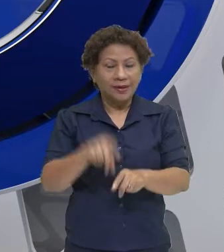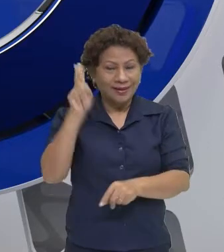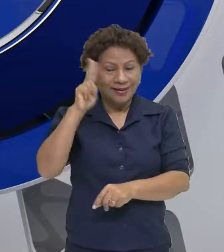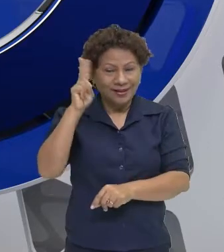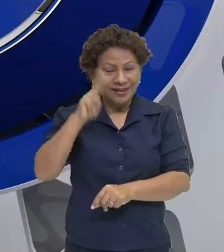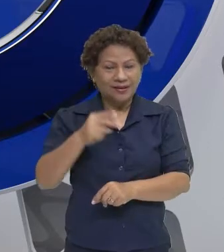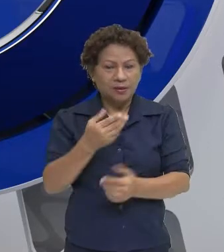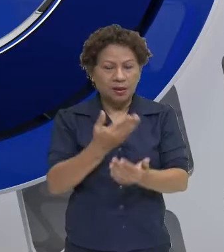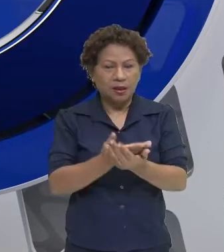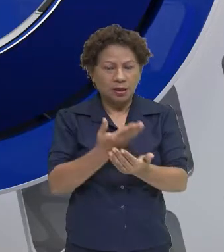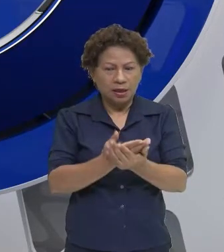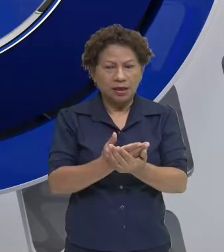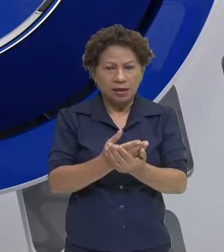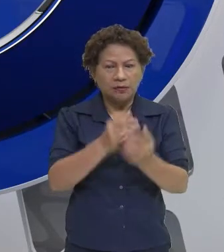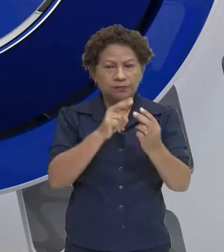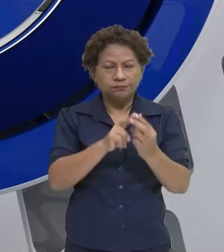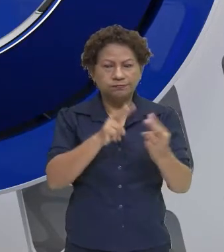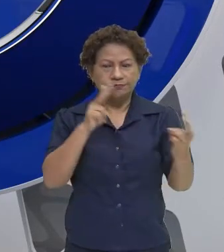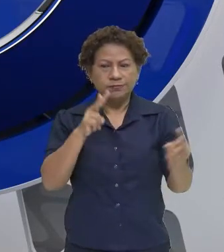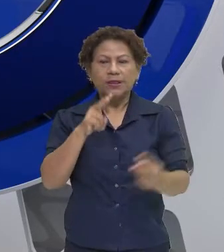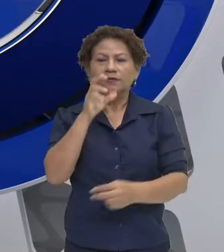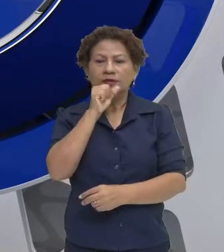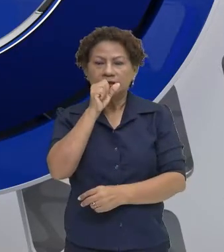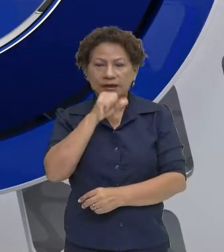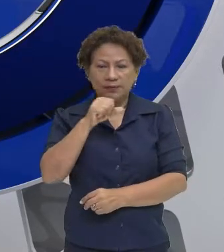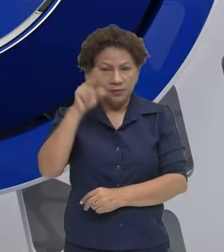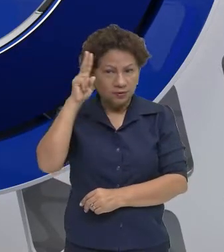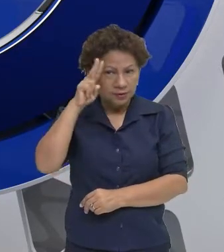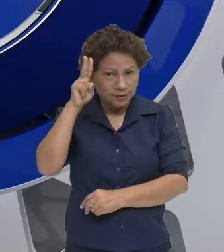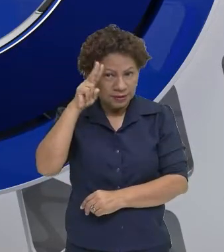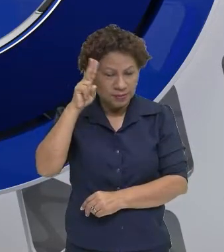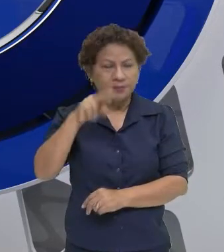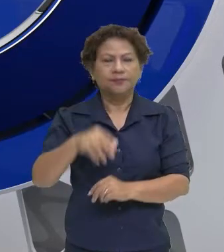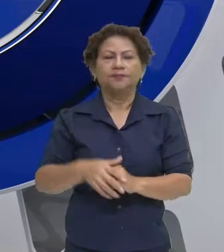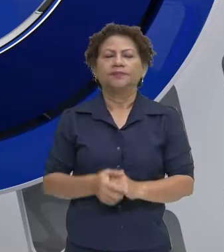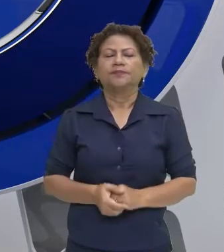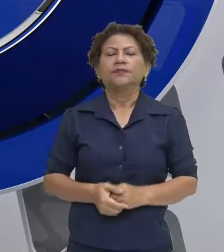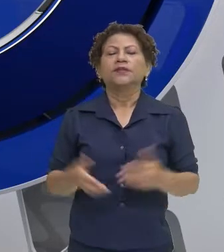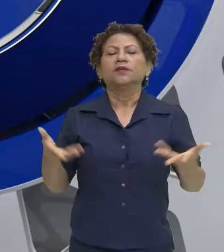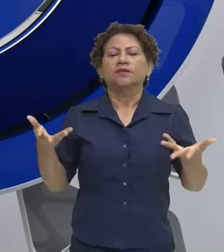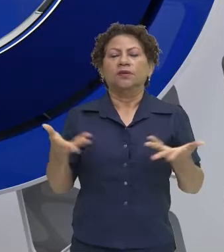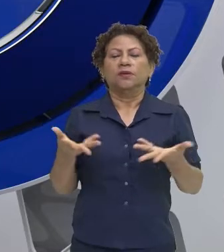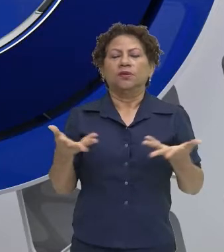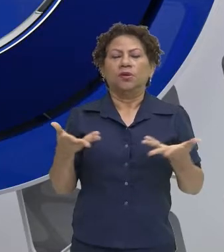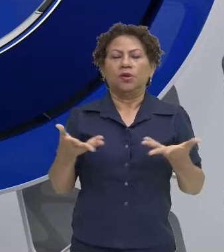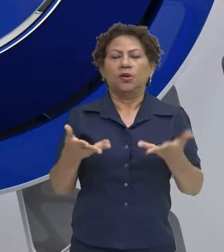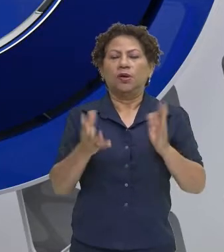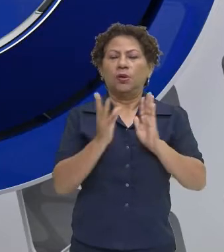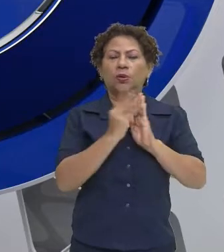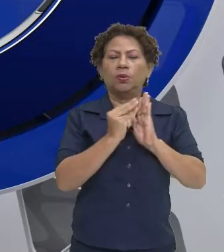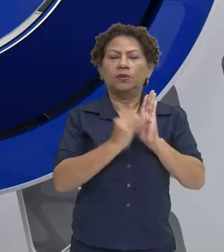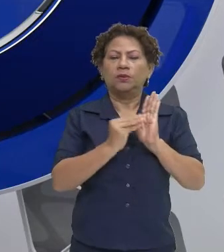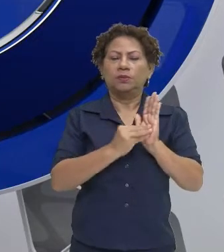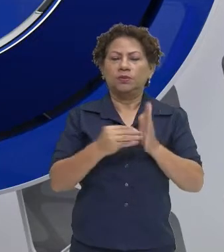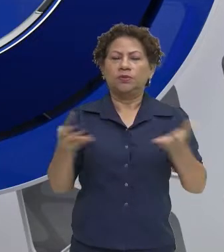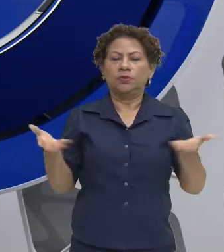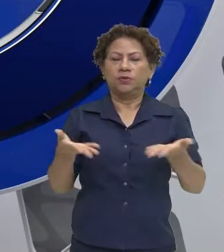nós tivemos aulas assíncronas no sábado, lembram? Então vamos dar início no nosso conteúdo de hoje. Vamos